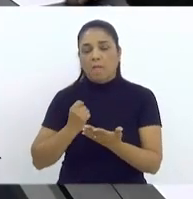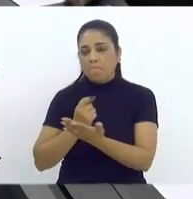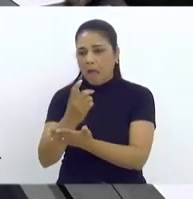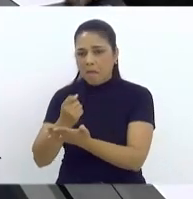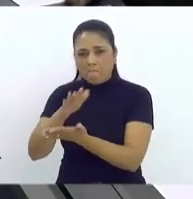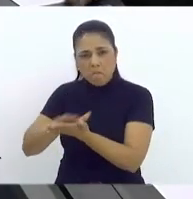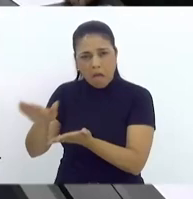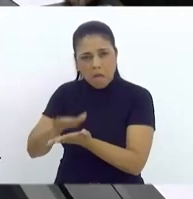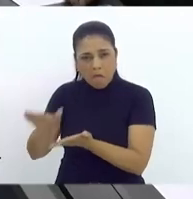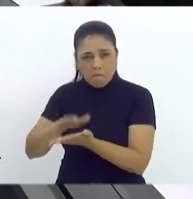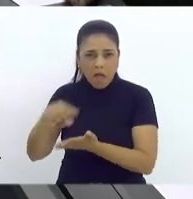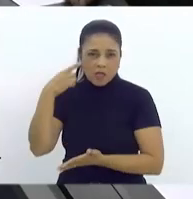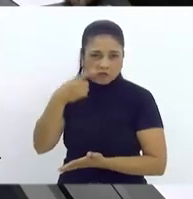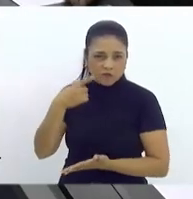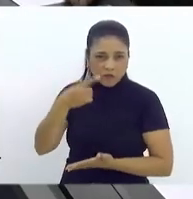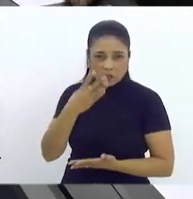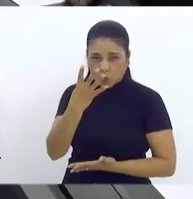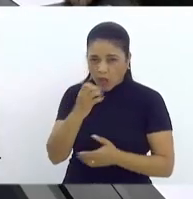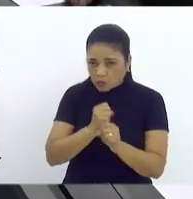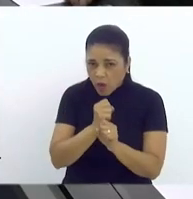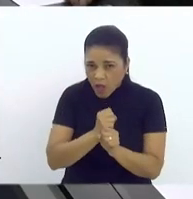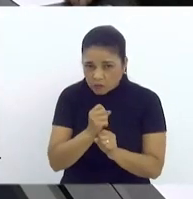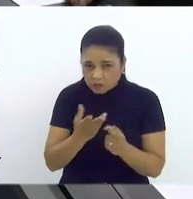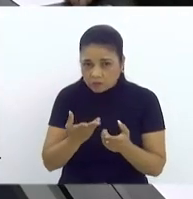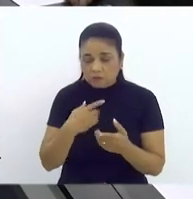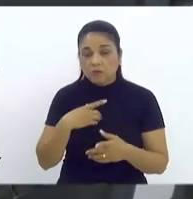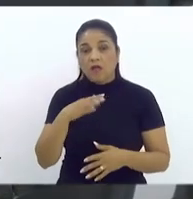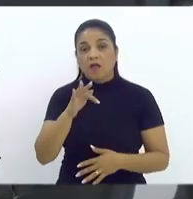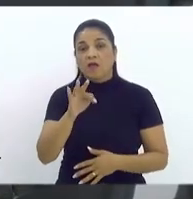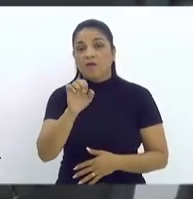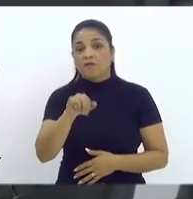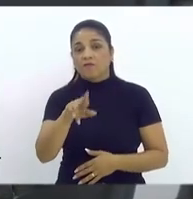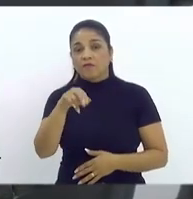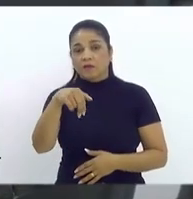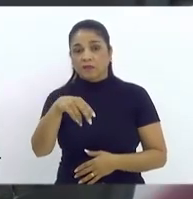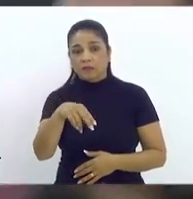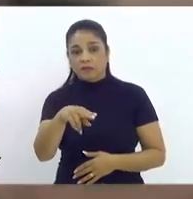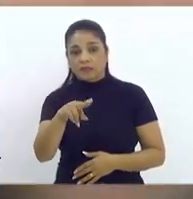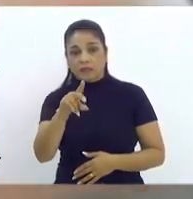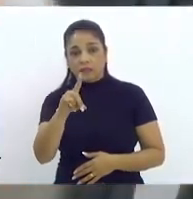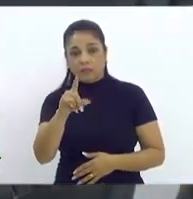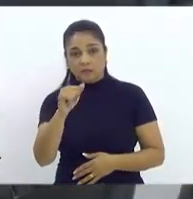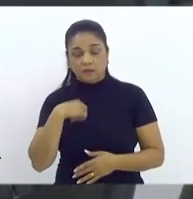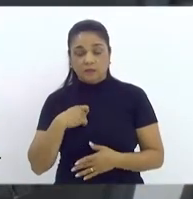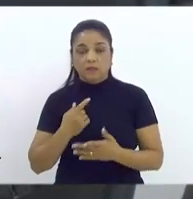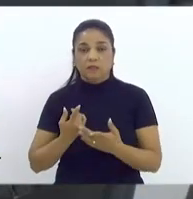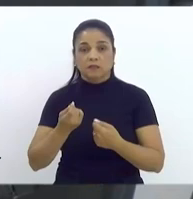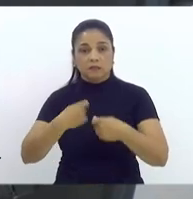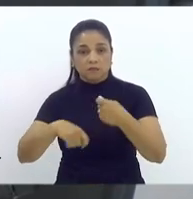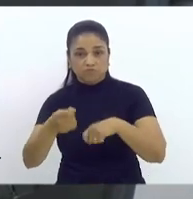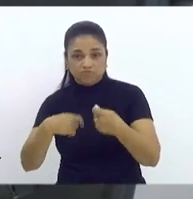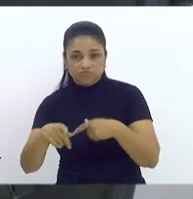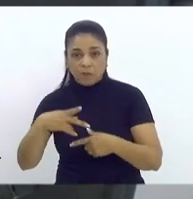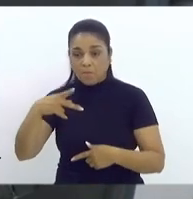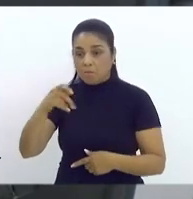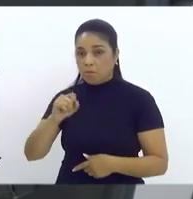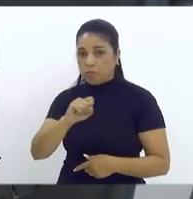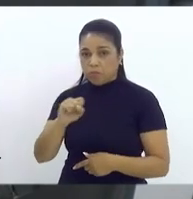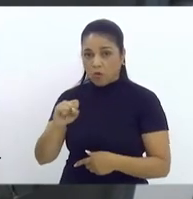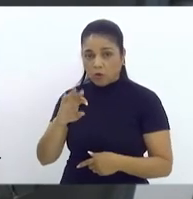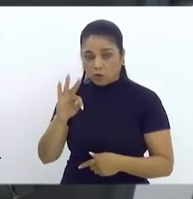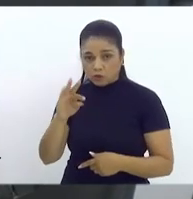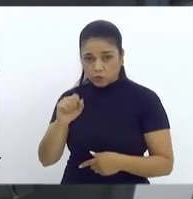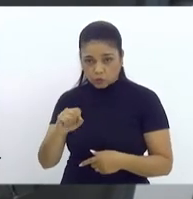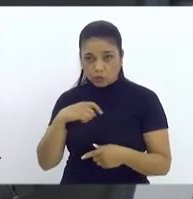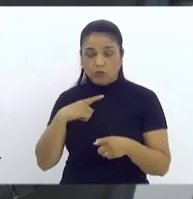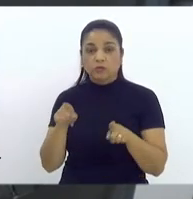últimos 4 anos? A senhora Fernanda Amaral é quem negocia postos. É solicitada a convocação dela para esclarecer se já tratou de concessão de